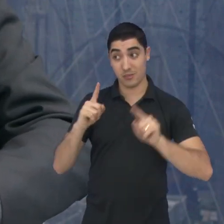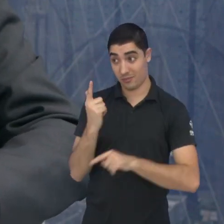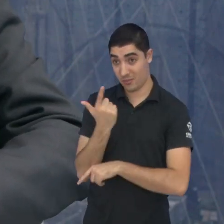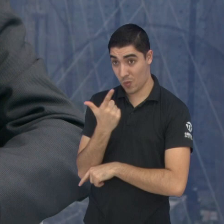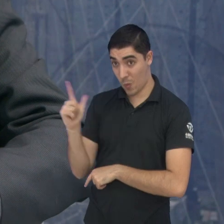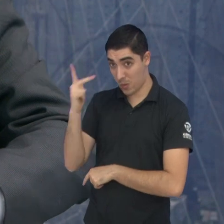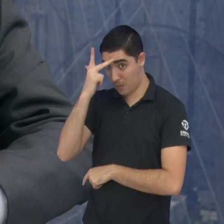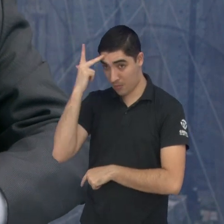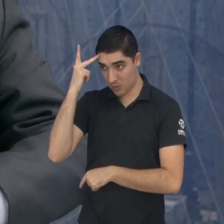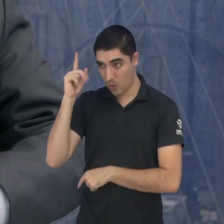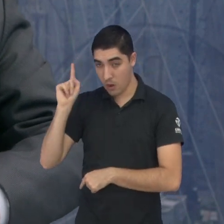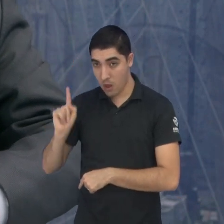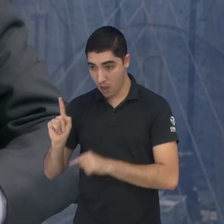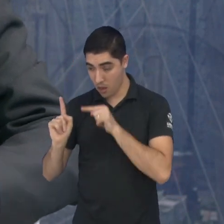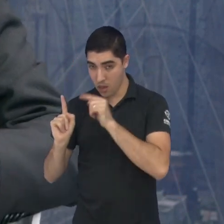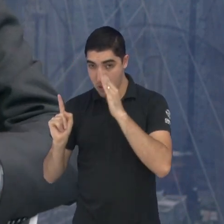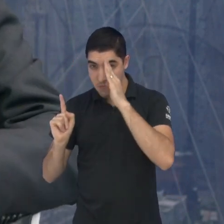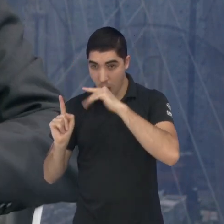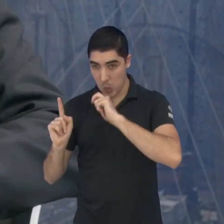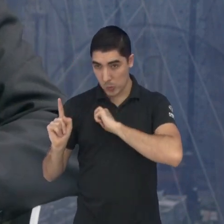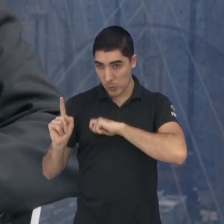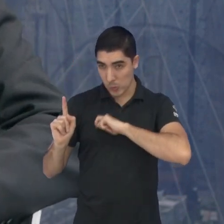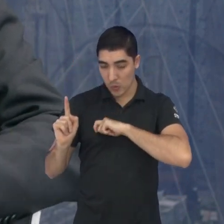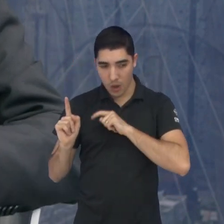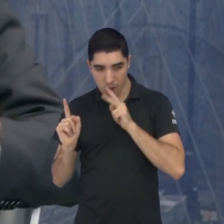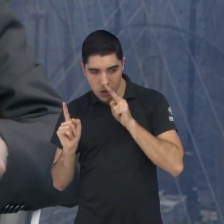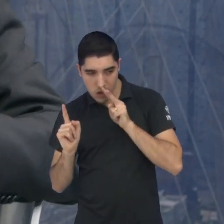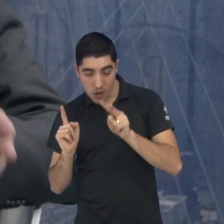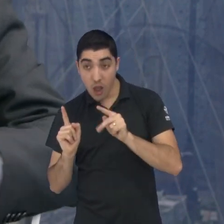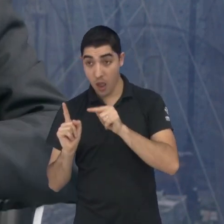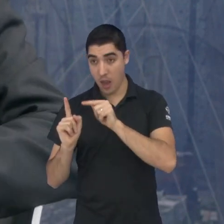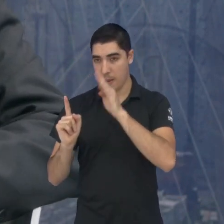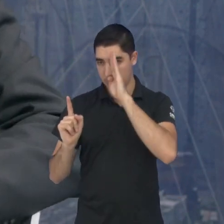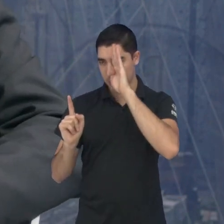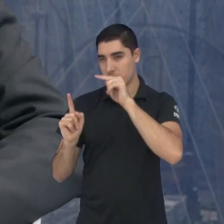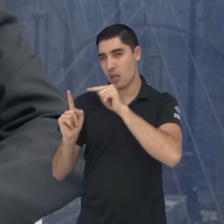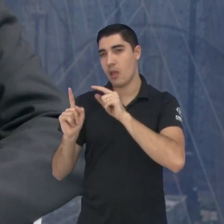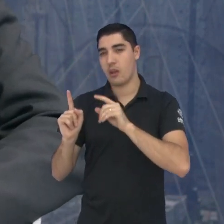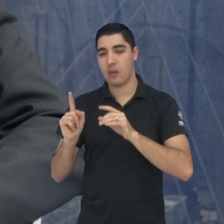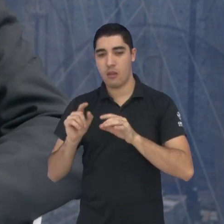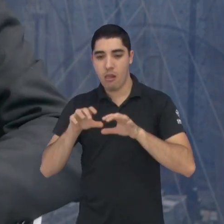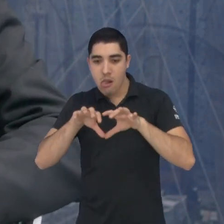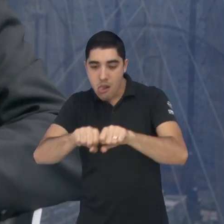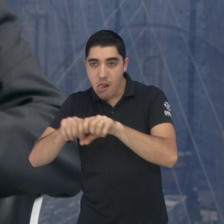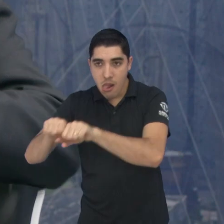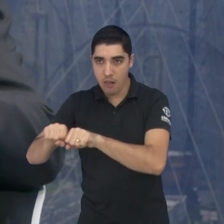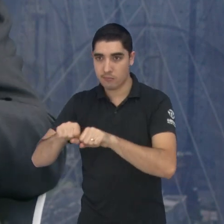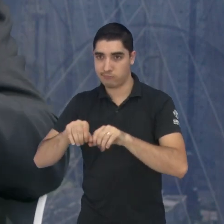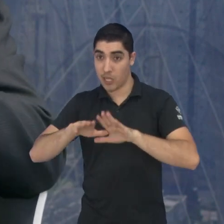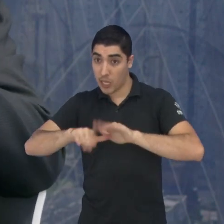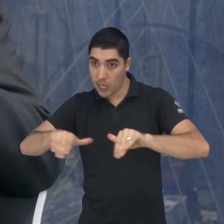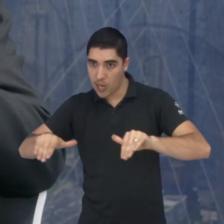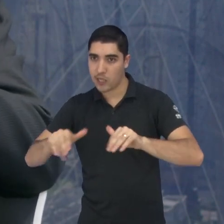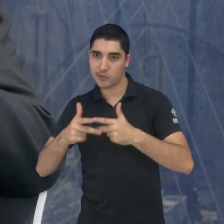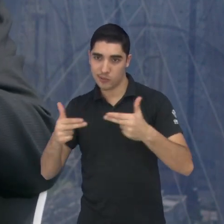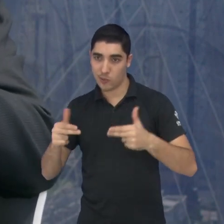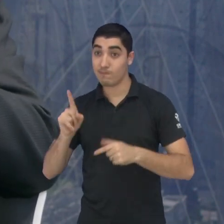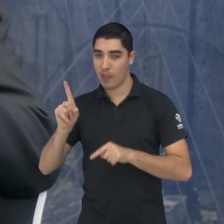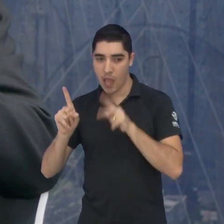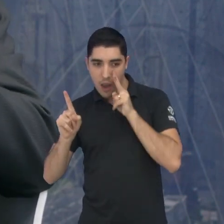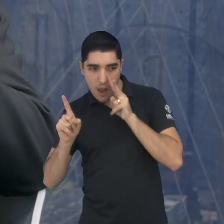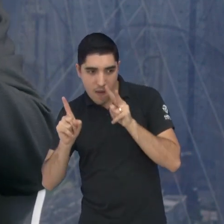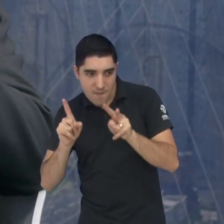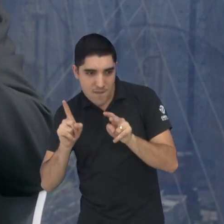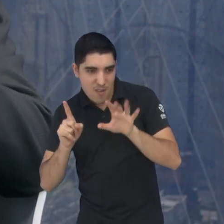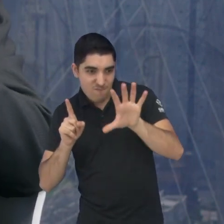os criminosos, principalmente pedófilos, usando essa expressão de uma forma informal, como essas pessoas podem